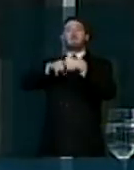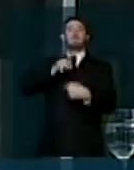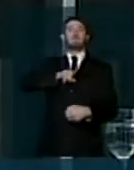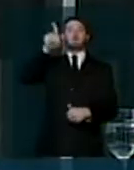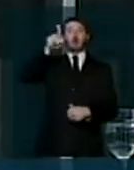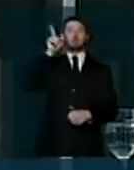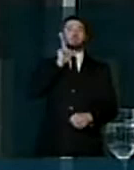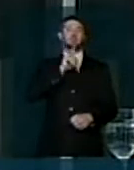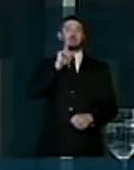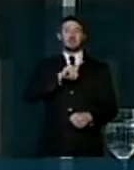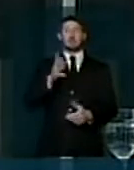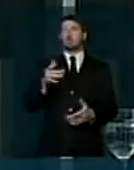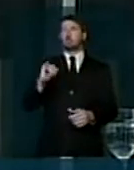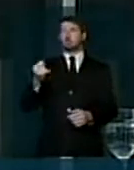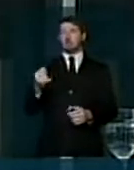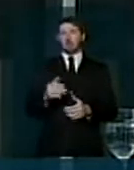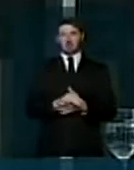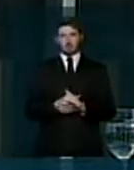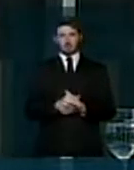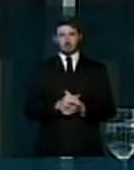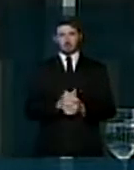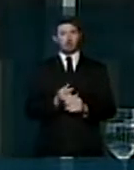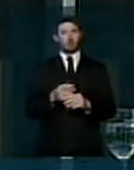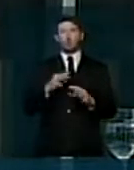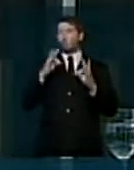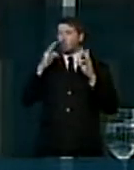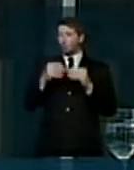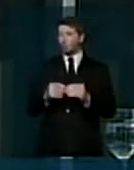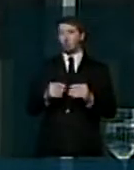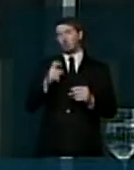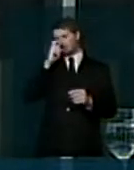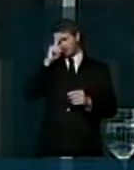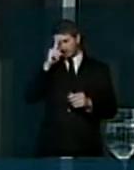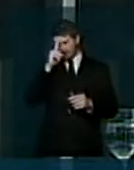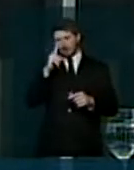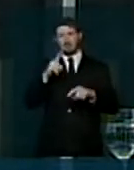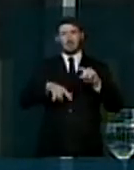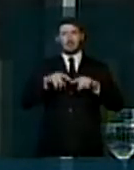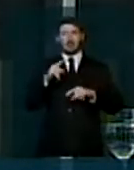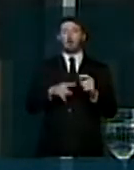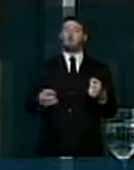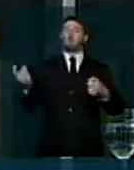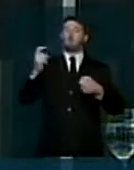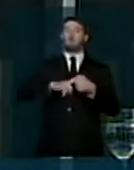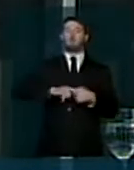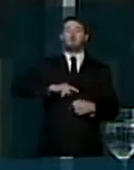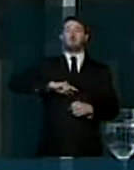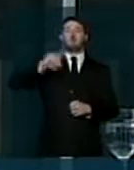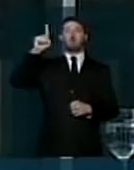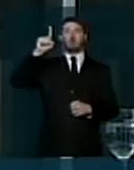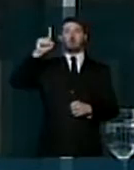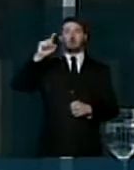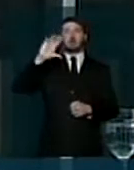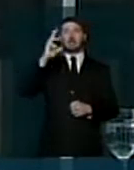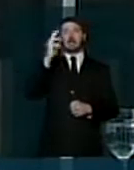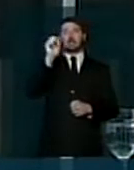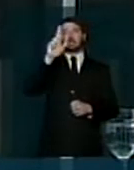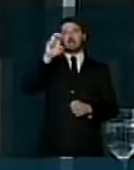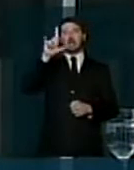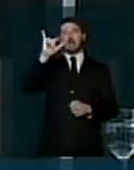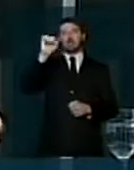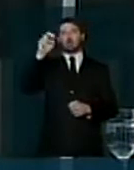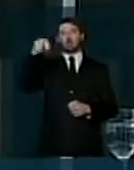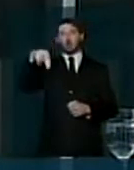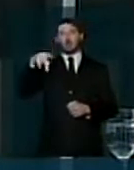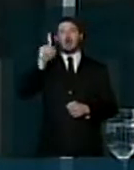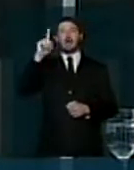janeiro deste ano de 2012, todo o material hospitalar foi embarcado de volta para o porto de Charleston, na Carolina